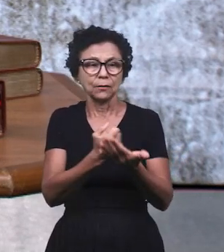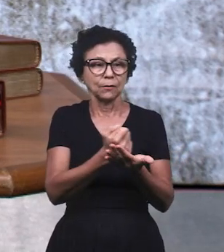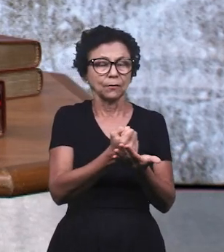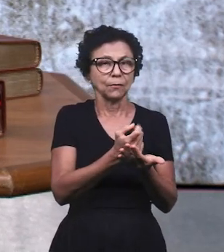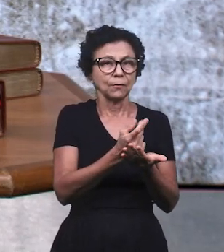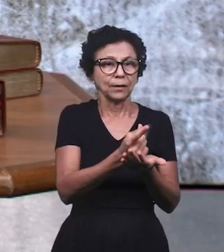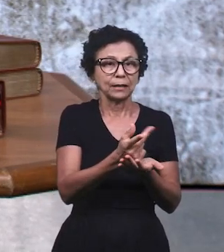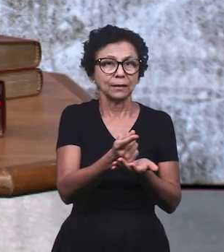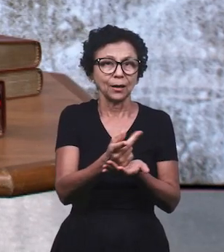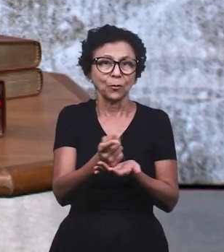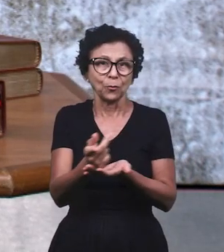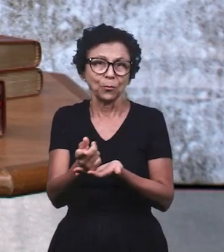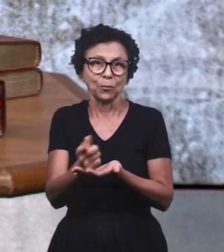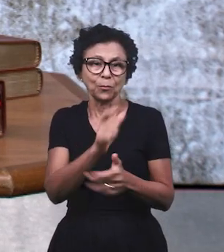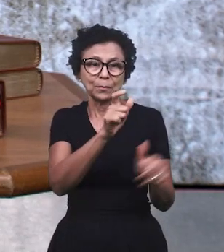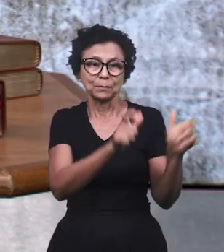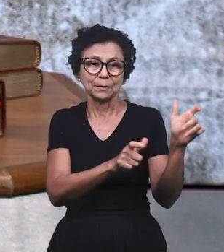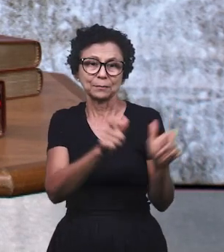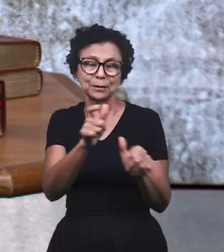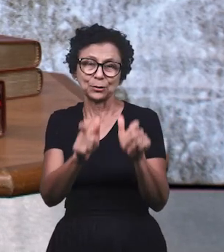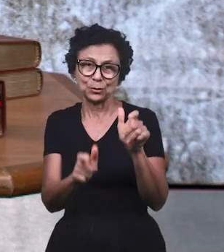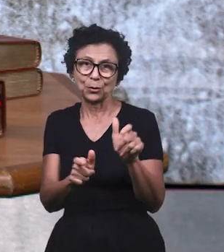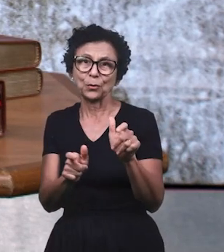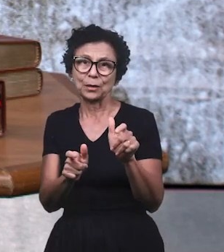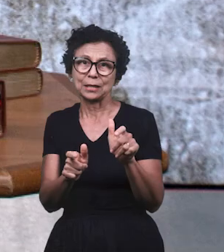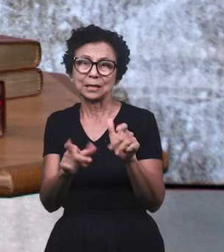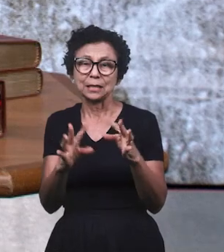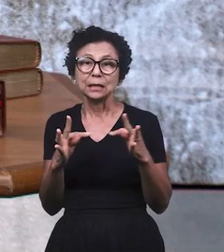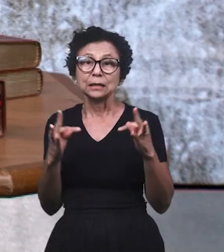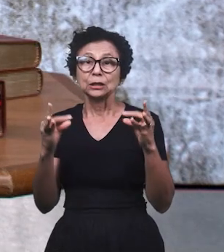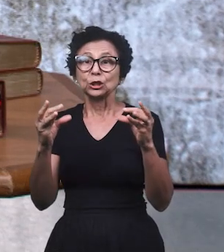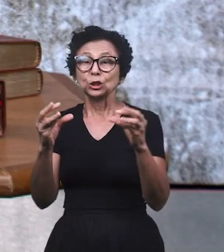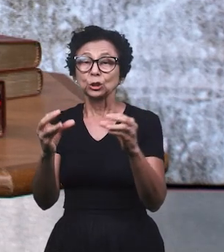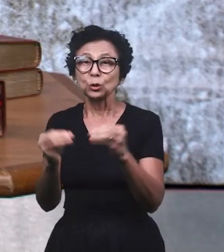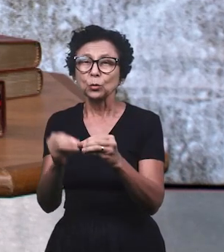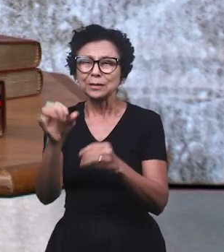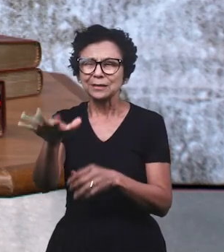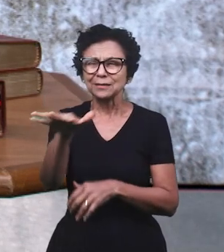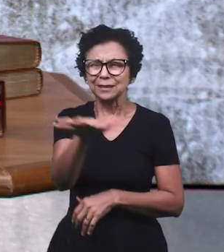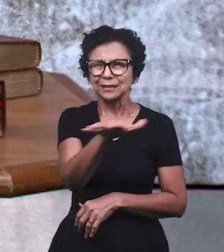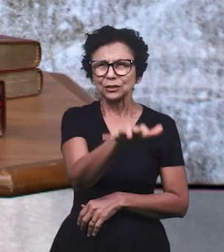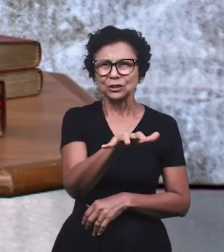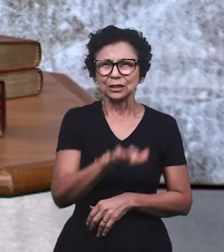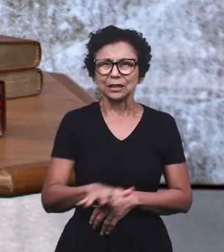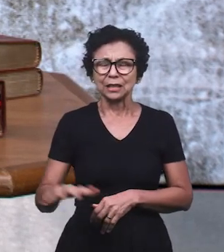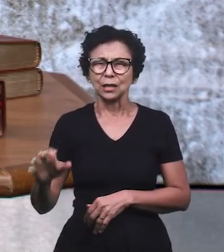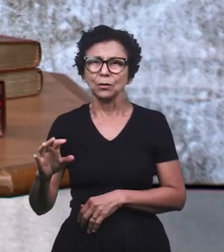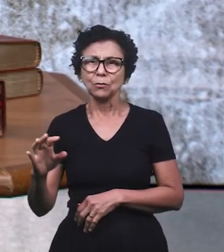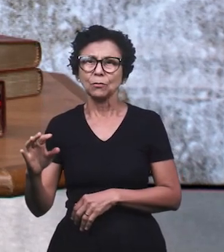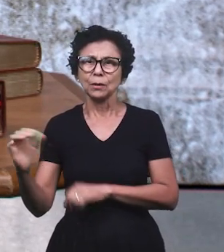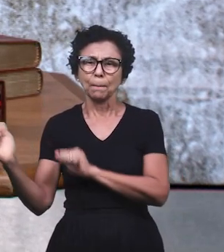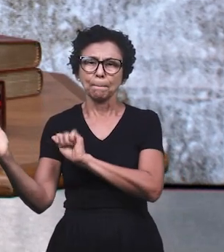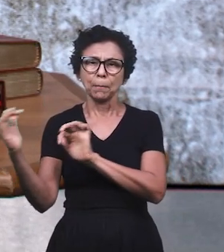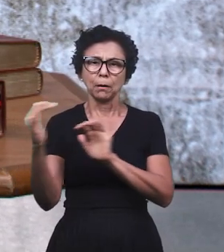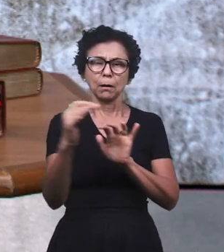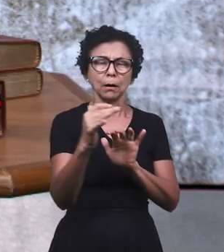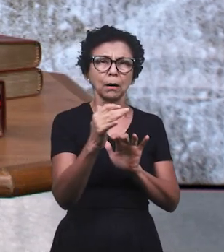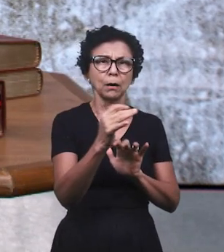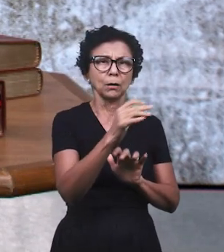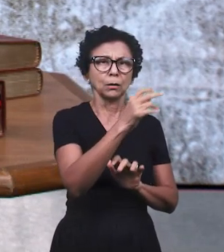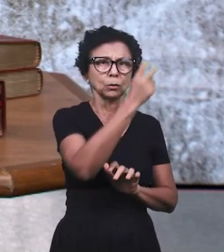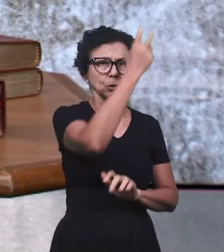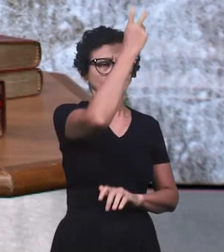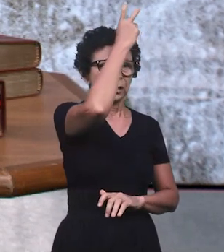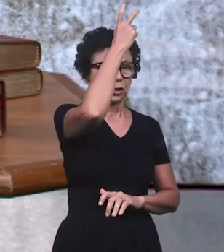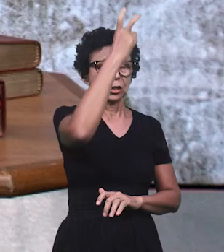na terra do Egito. E todas as terras vinham ao Egito para comprar de José, porquanto